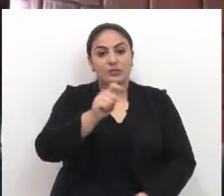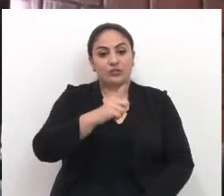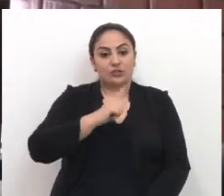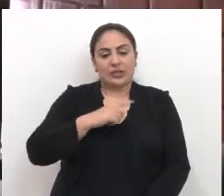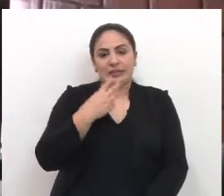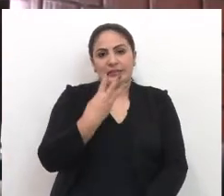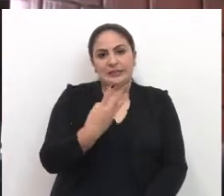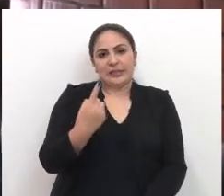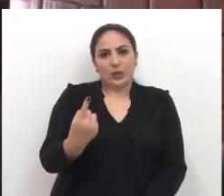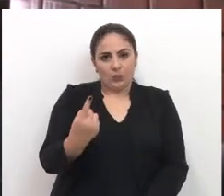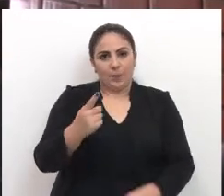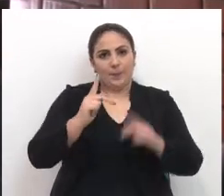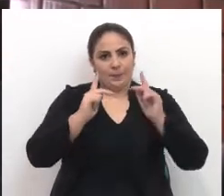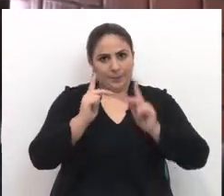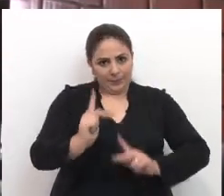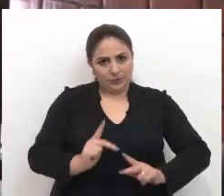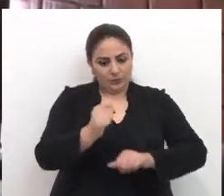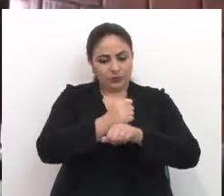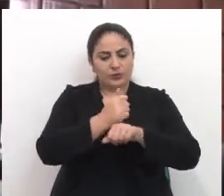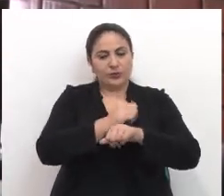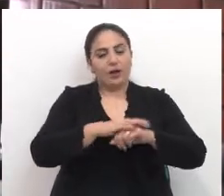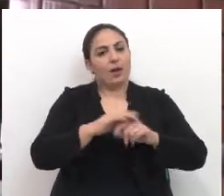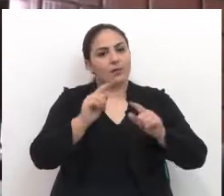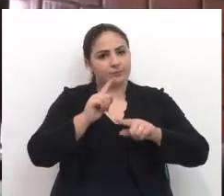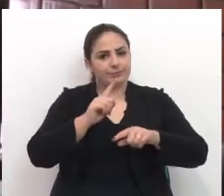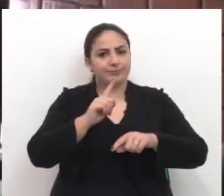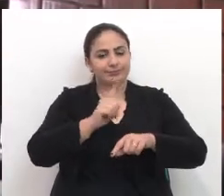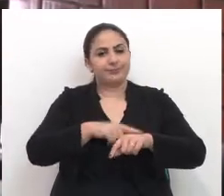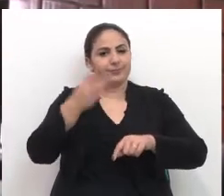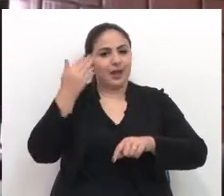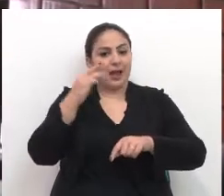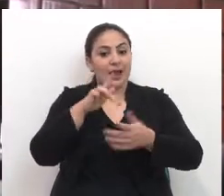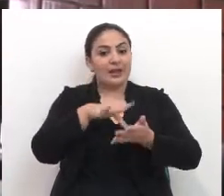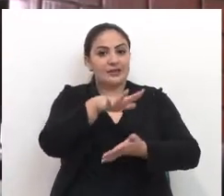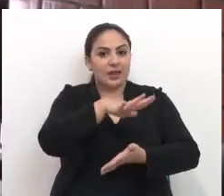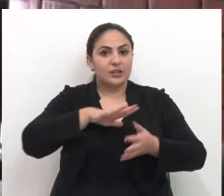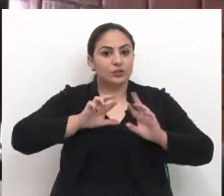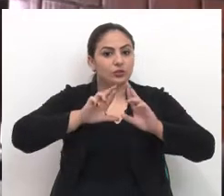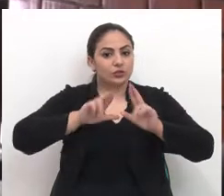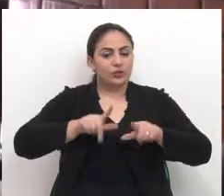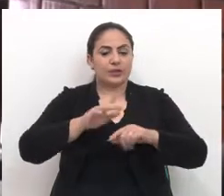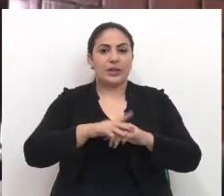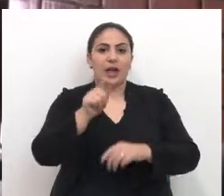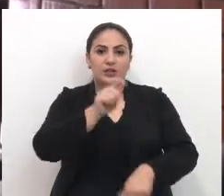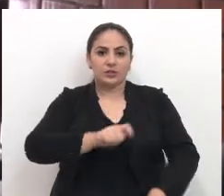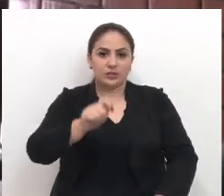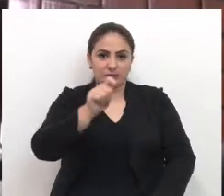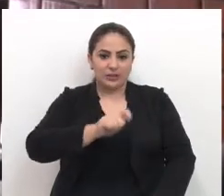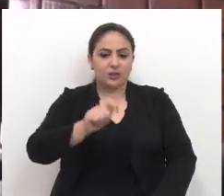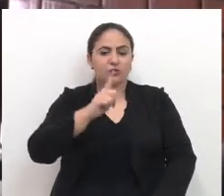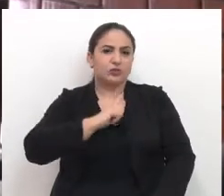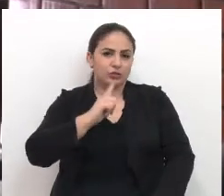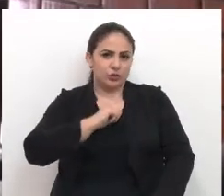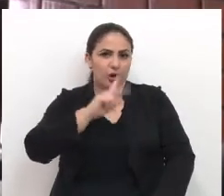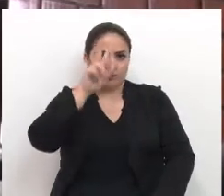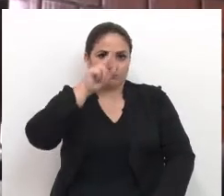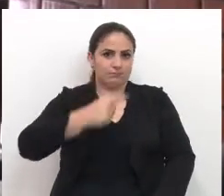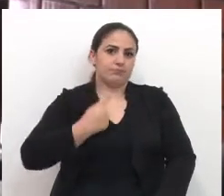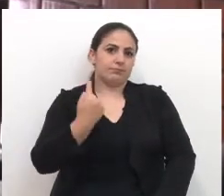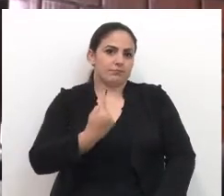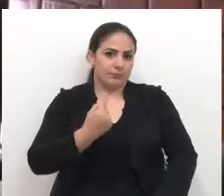31 despachantes. Naquela época a realidade era diferente de hoje, né? Naquela época a associação